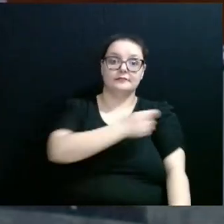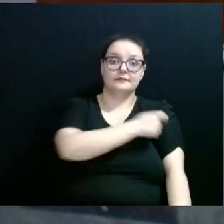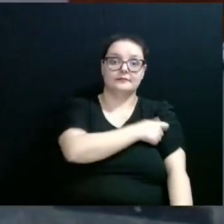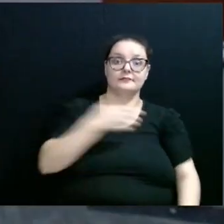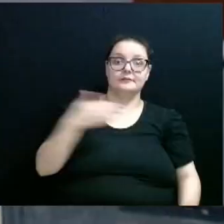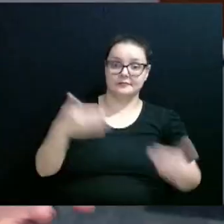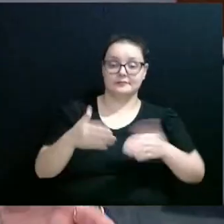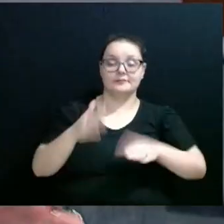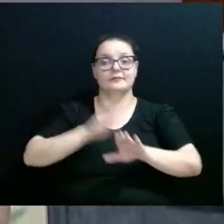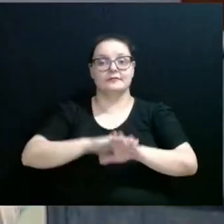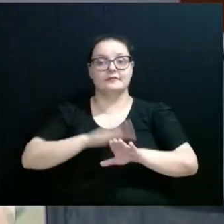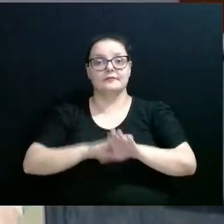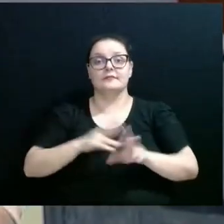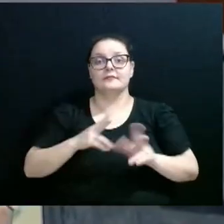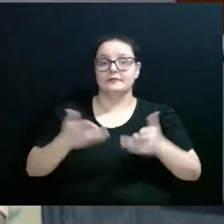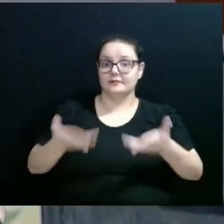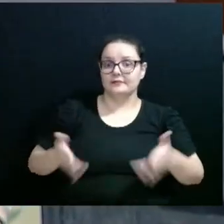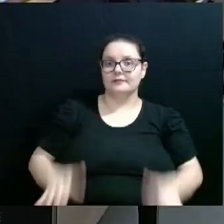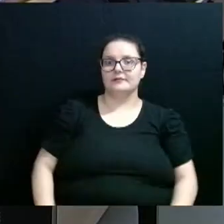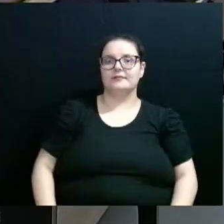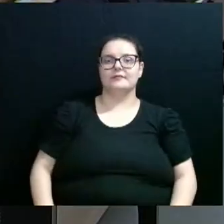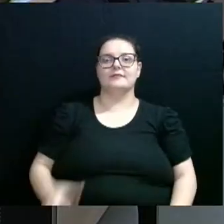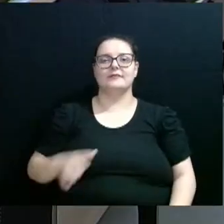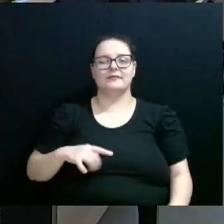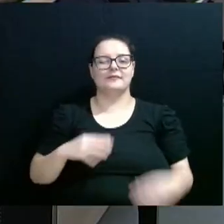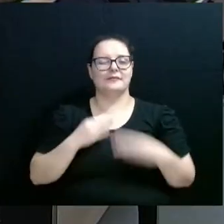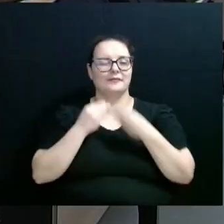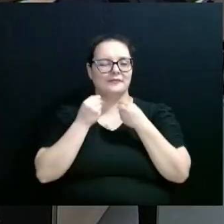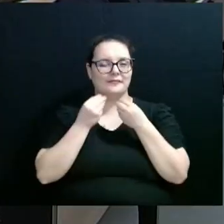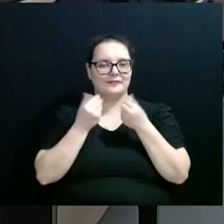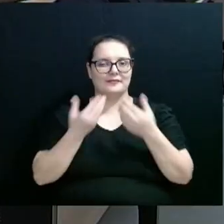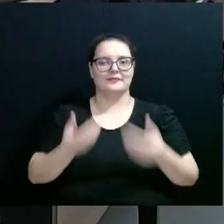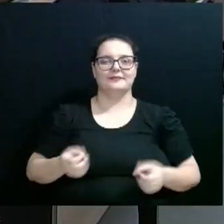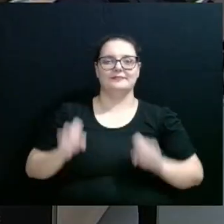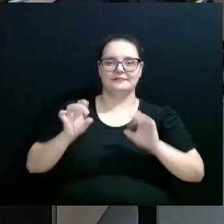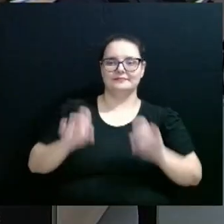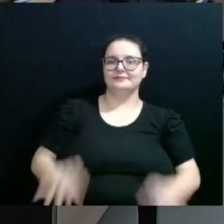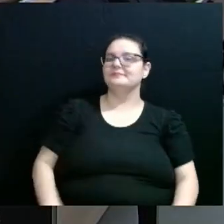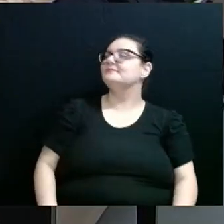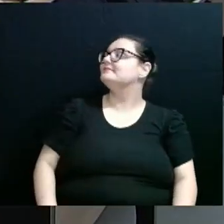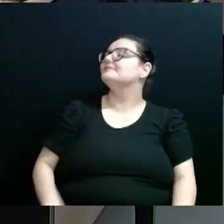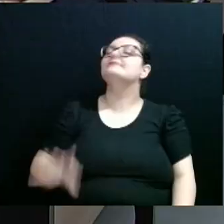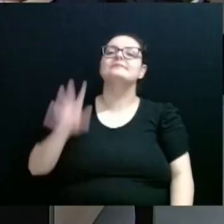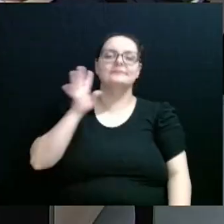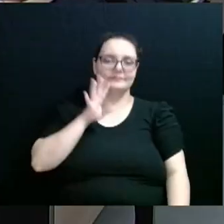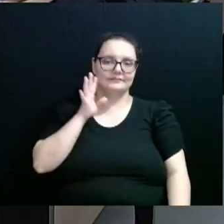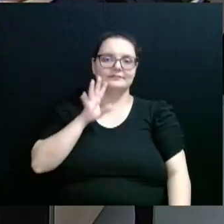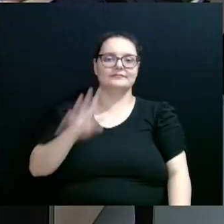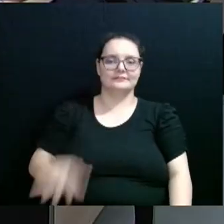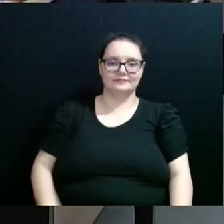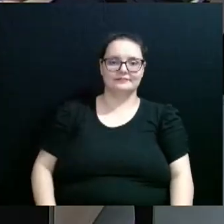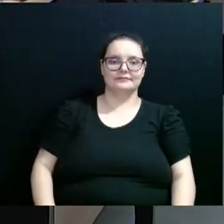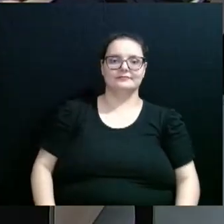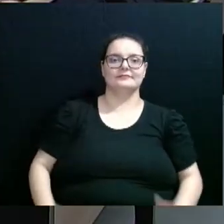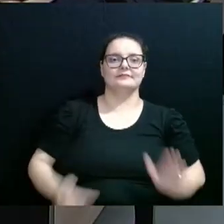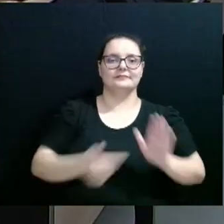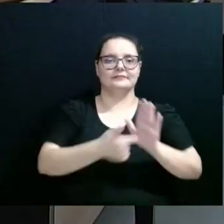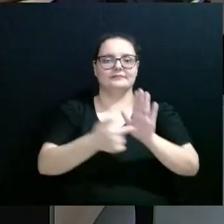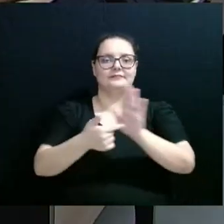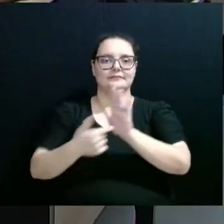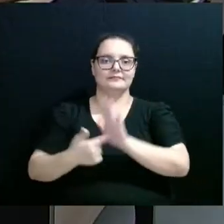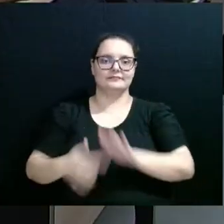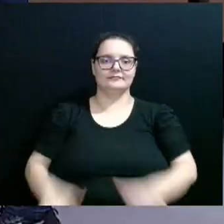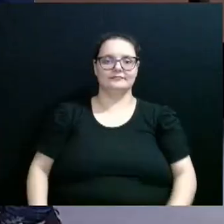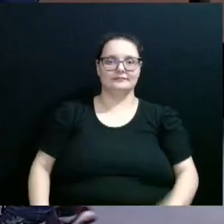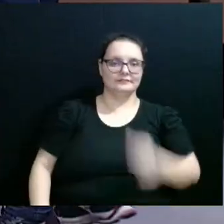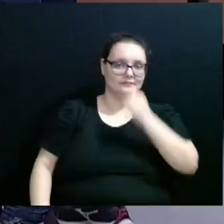como essas tem um gostinho especial. Muito legal e mostra como que era o príncipe que